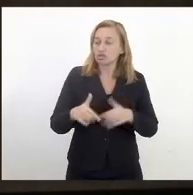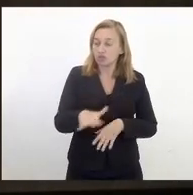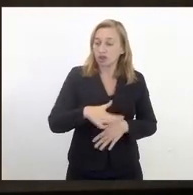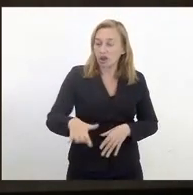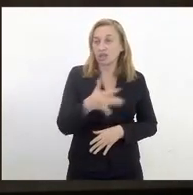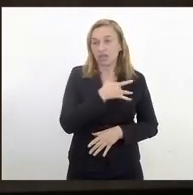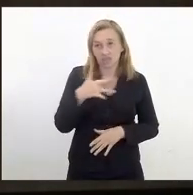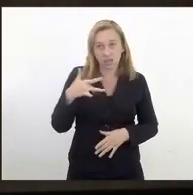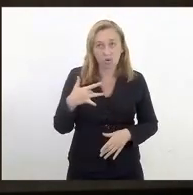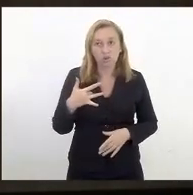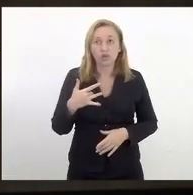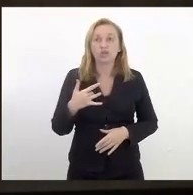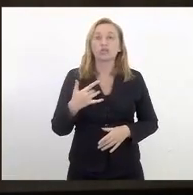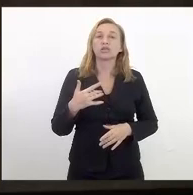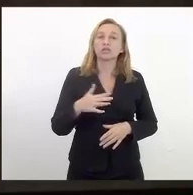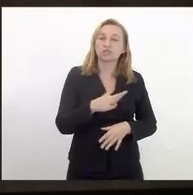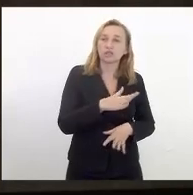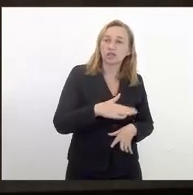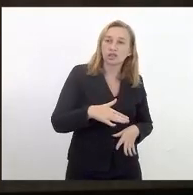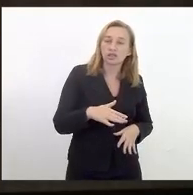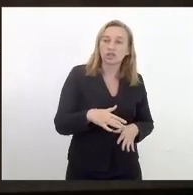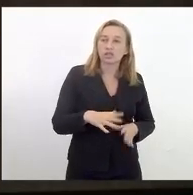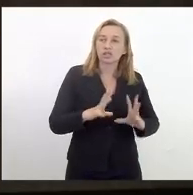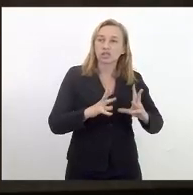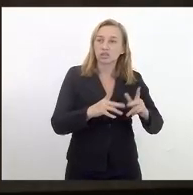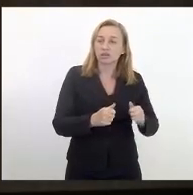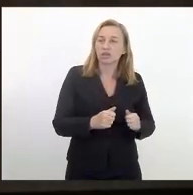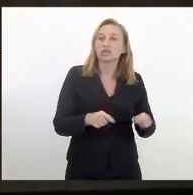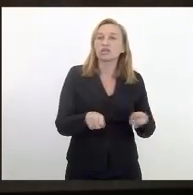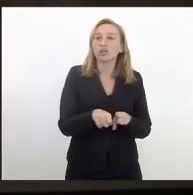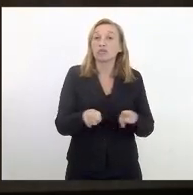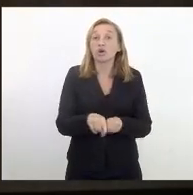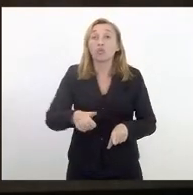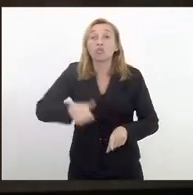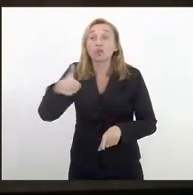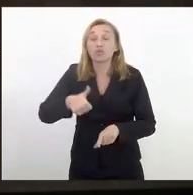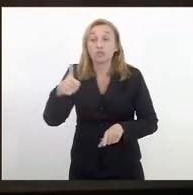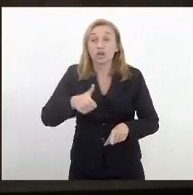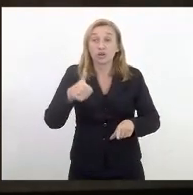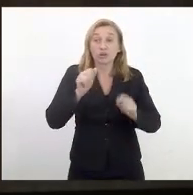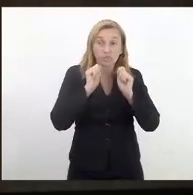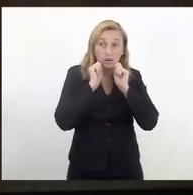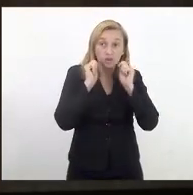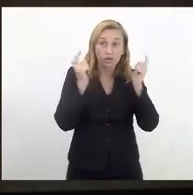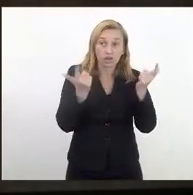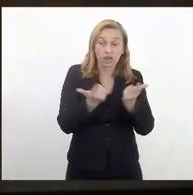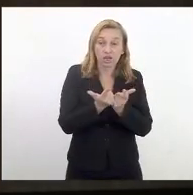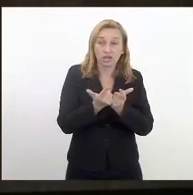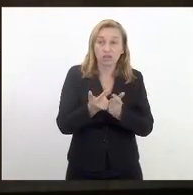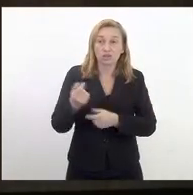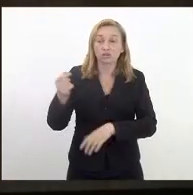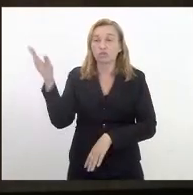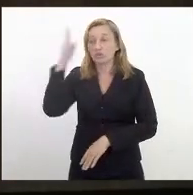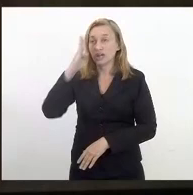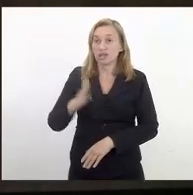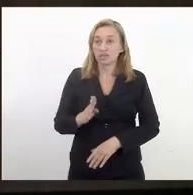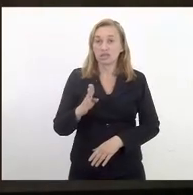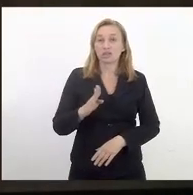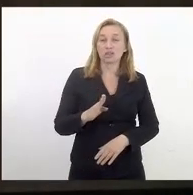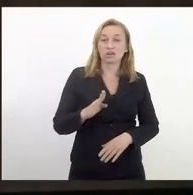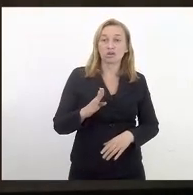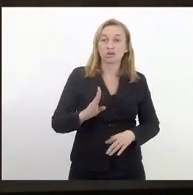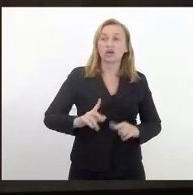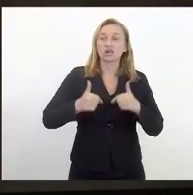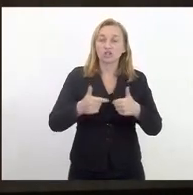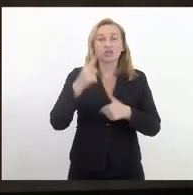campo da saúde no campo sanitário e também fomos o primeiro Parlamento do Brasil a tomar medidas pensando também desenvolvimento